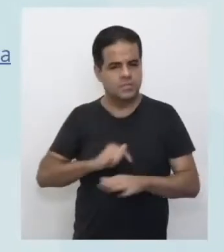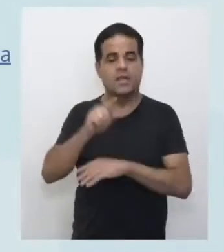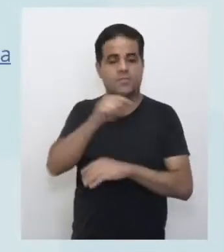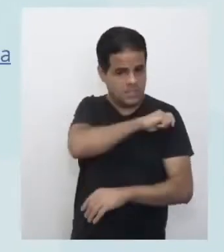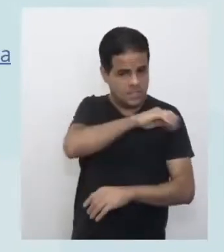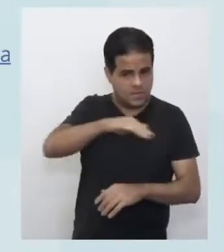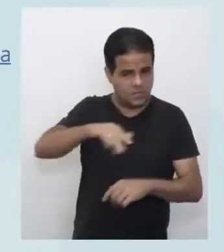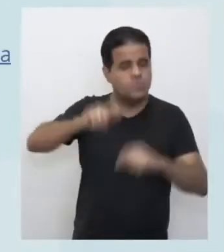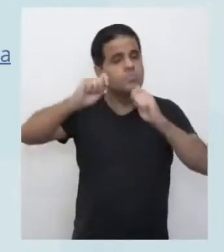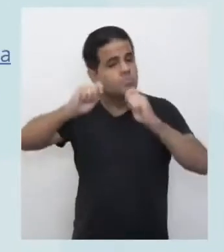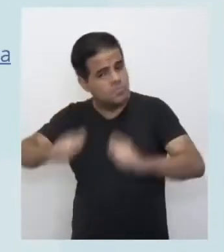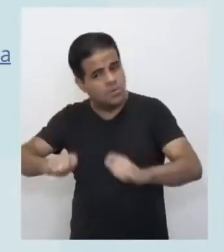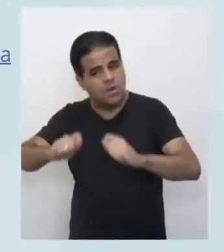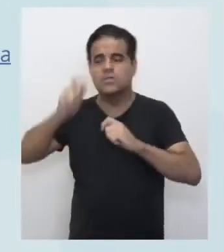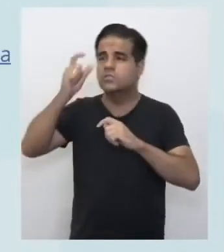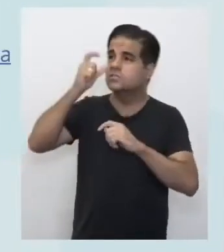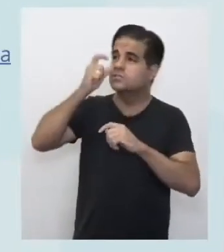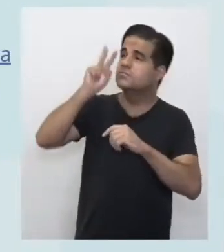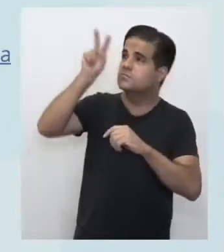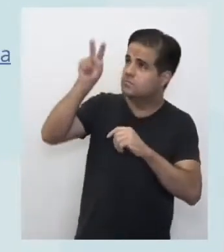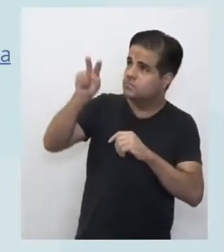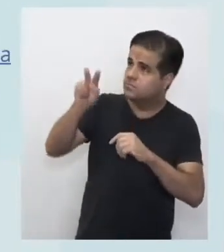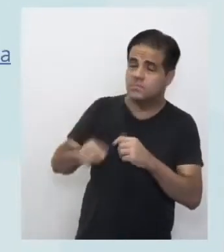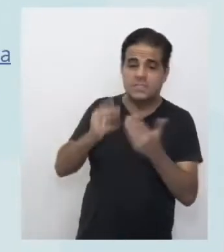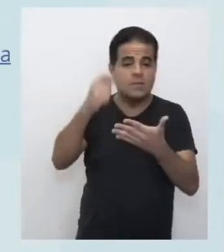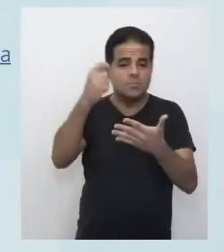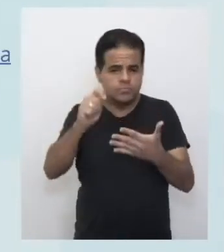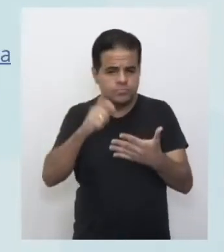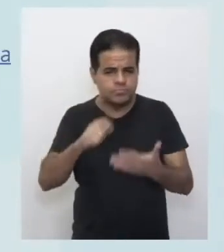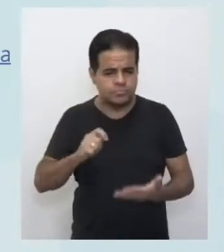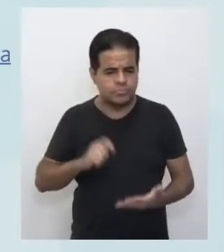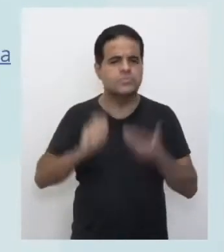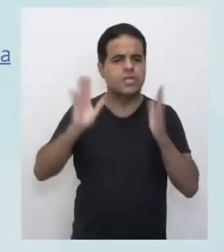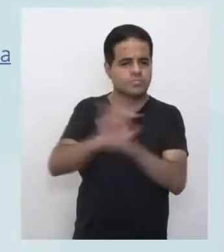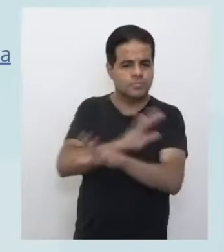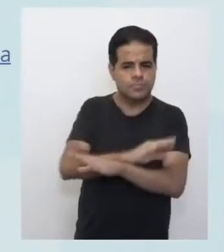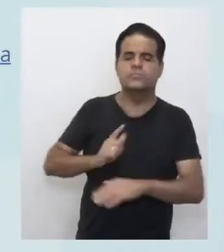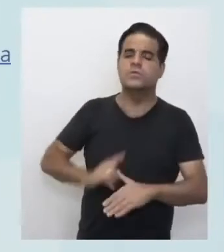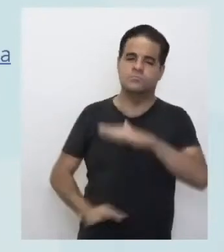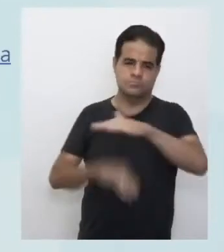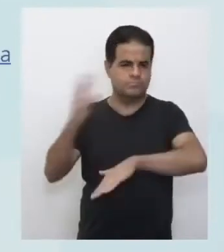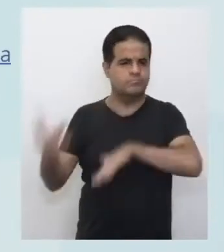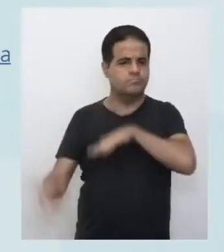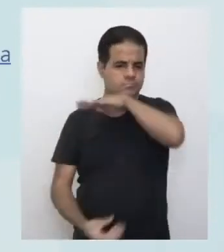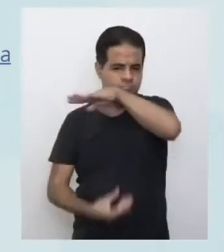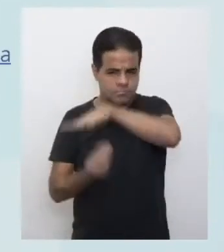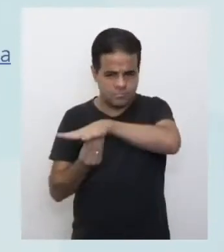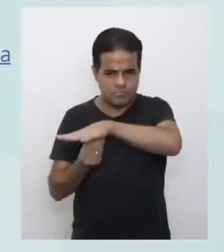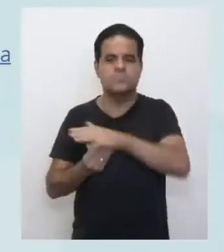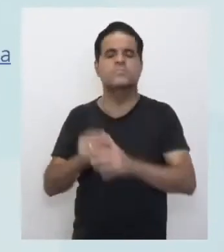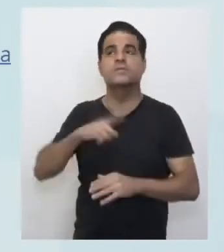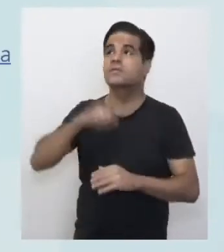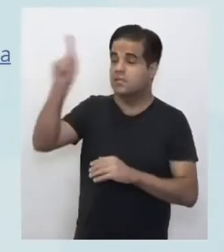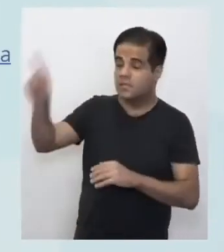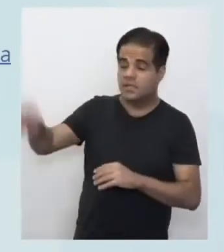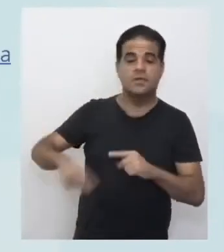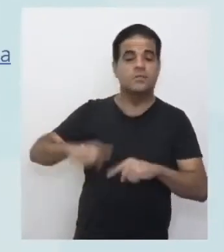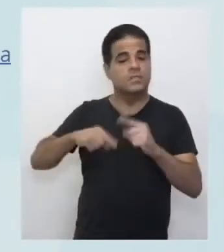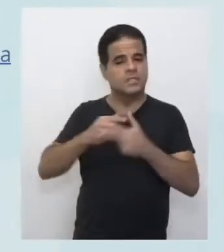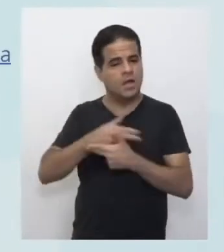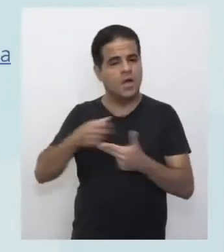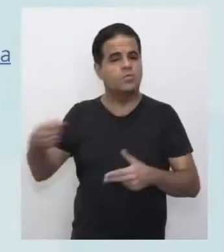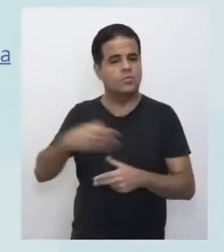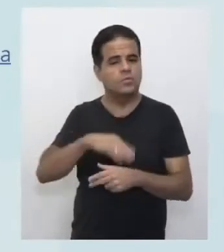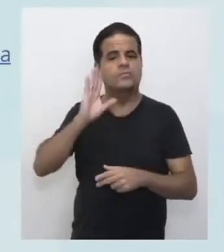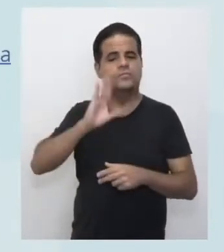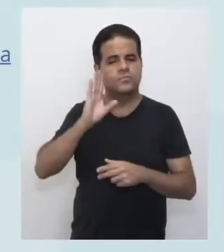também podem dar uma olhadinha ali, se você quer corrigir sua lição mesmo, já tem ali. E tem o material do currículo em ação, que é um material novo, que está muito legal,